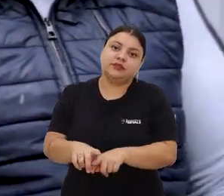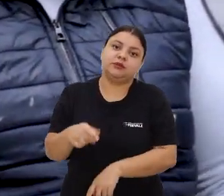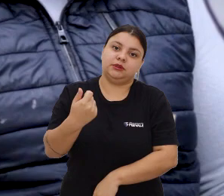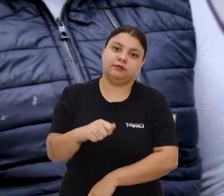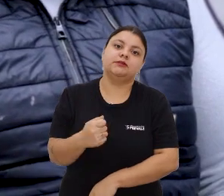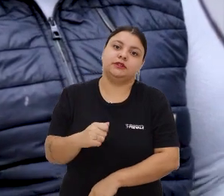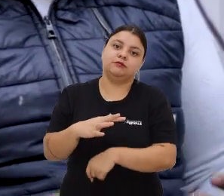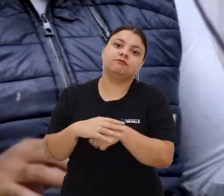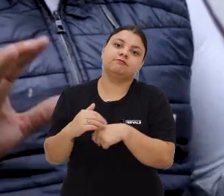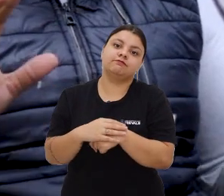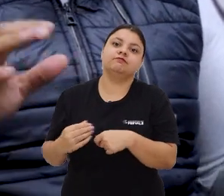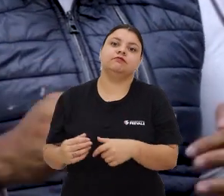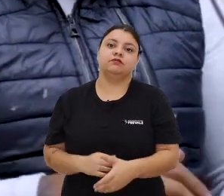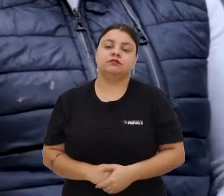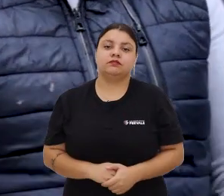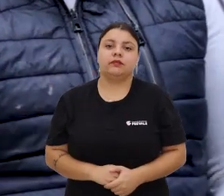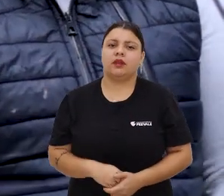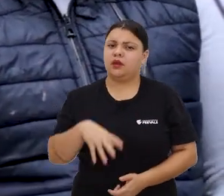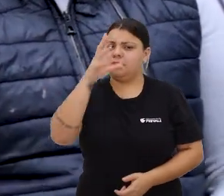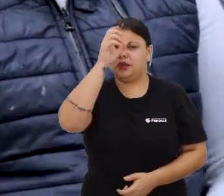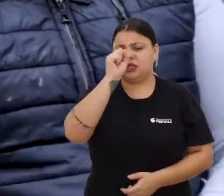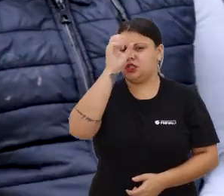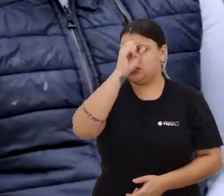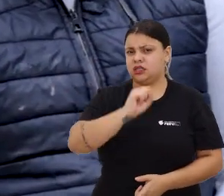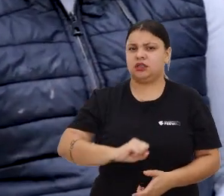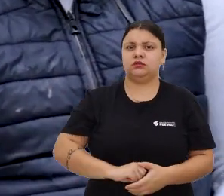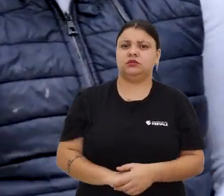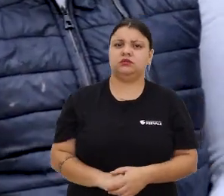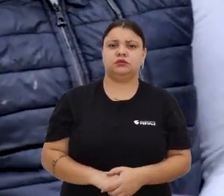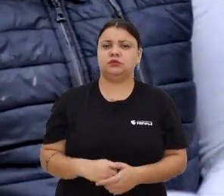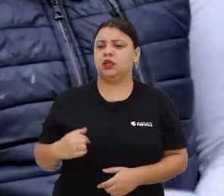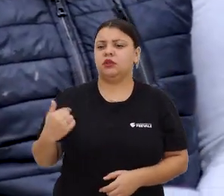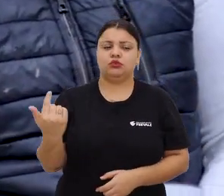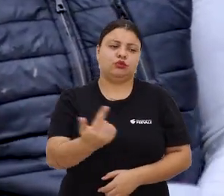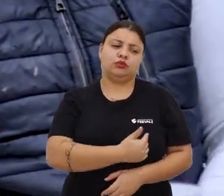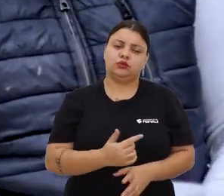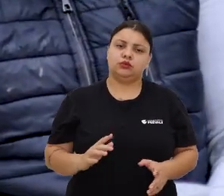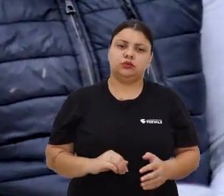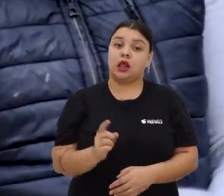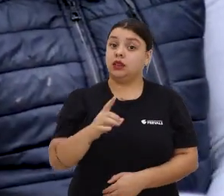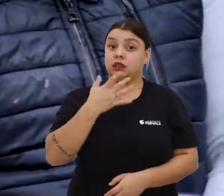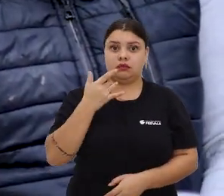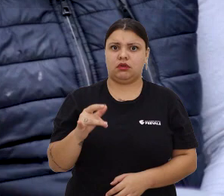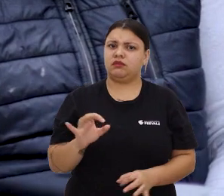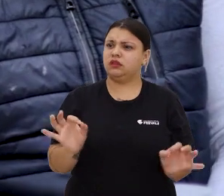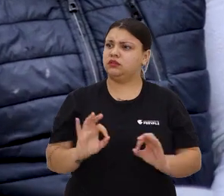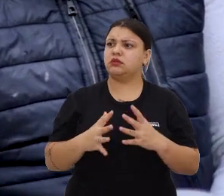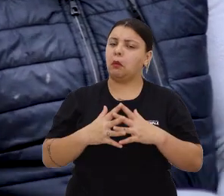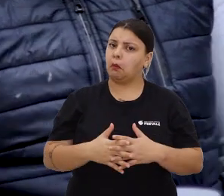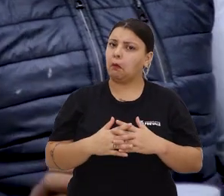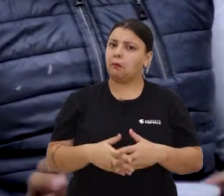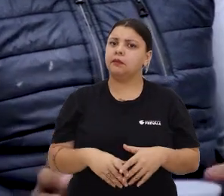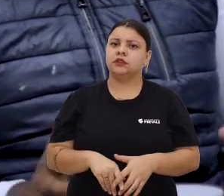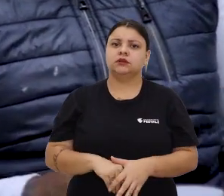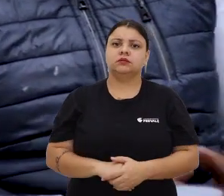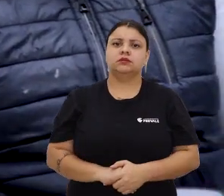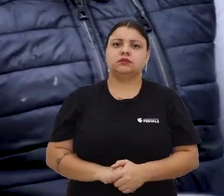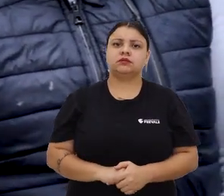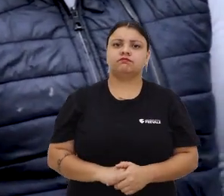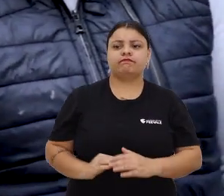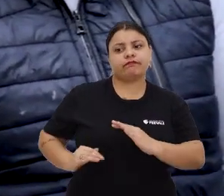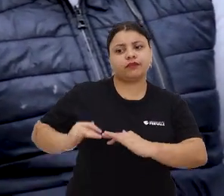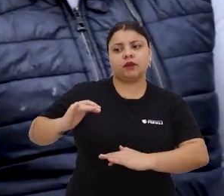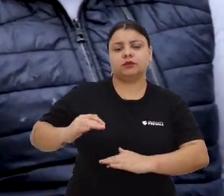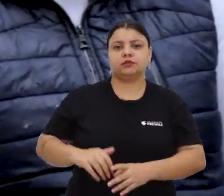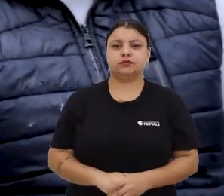desse afeto. Então tá sendo um aprendizado para todo mundo ali. Mas que não é fácil, não. Que legal. É bem complicado tocar uma criação